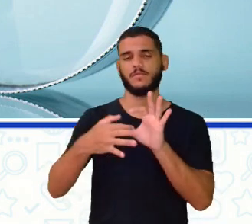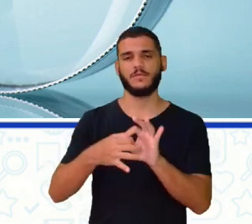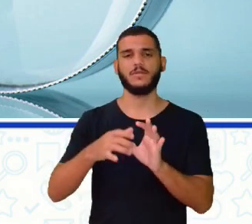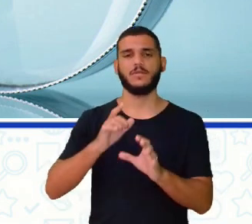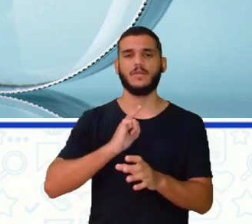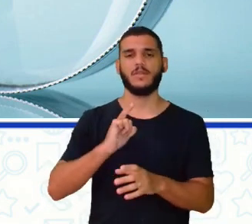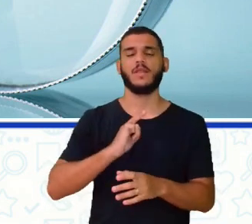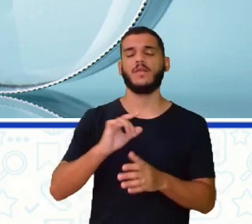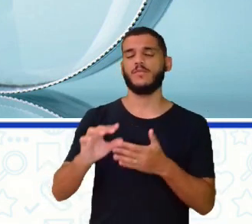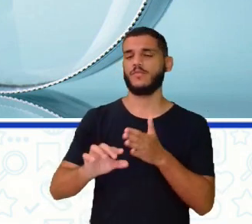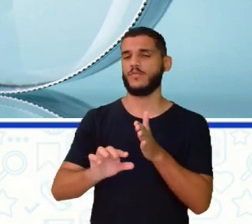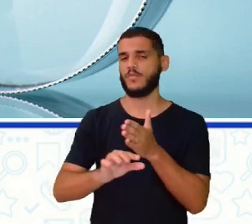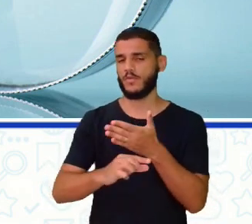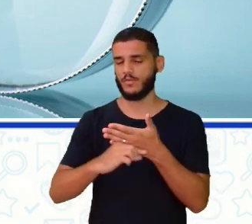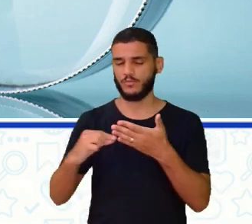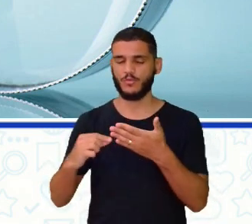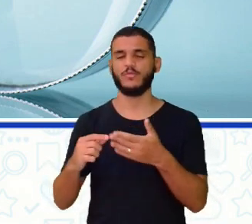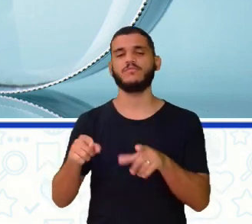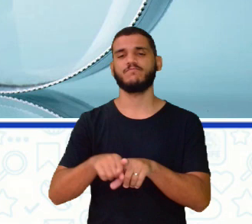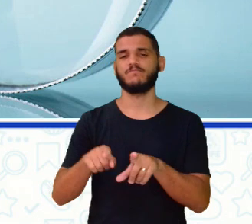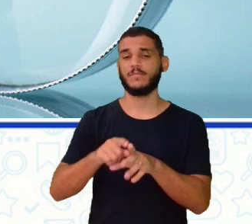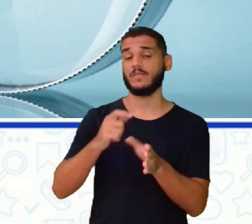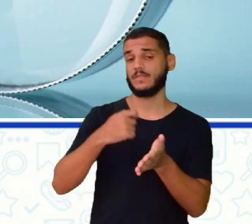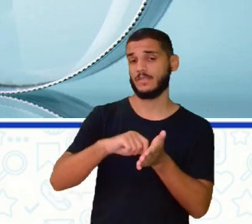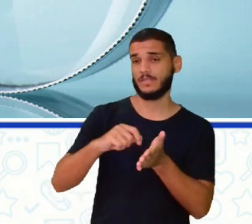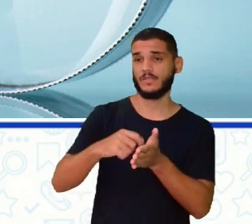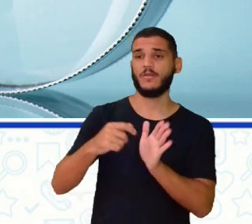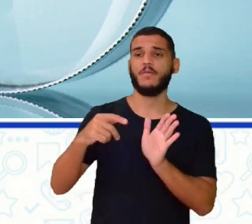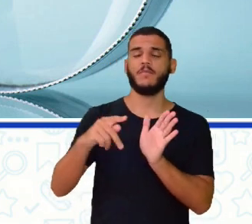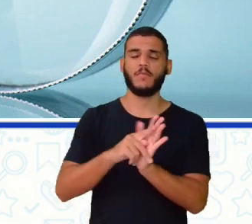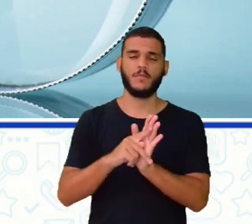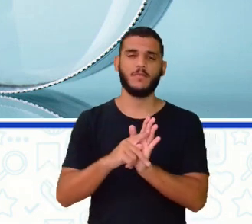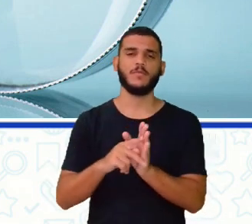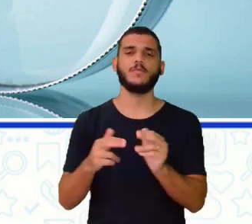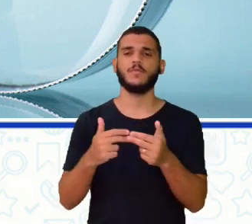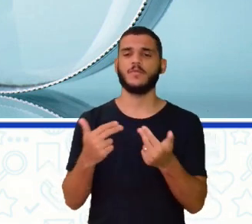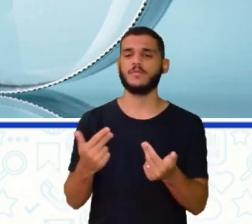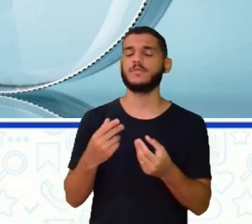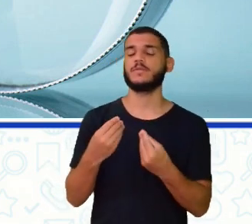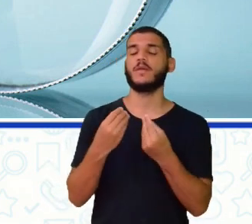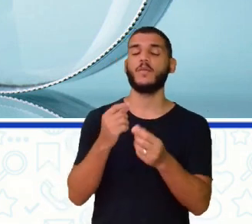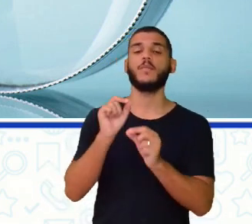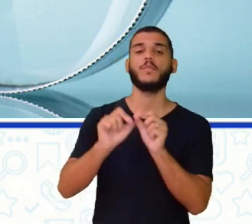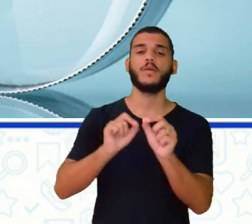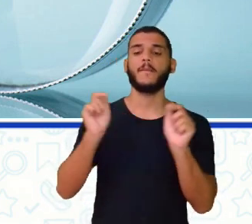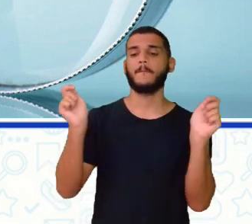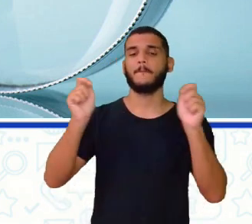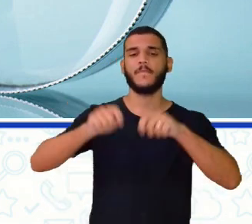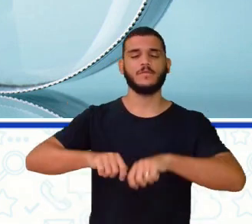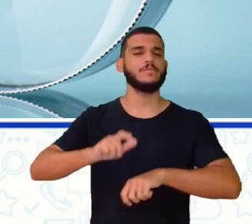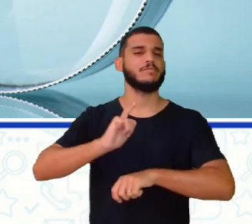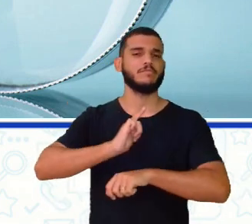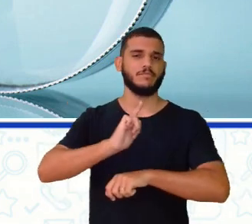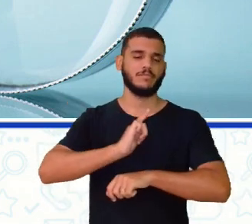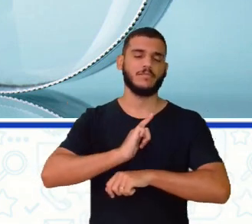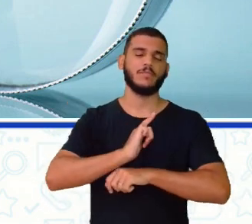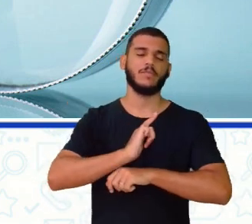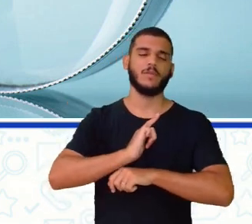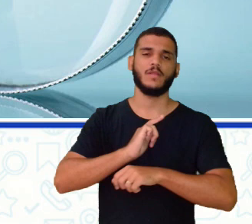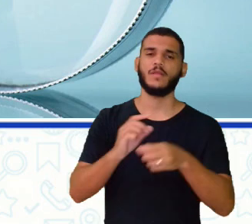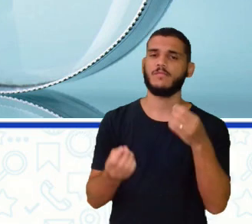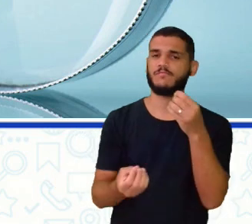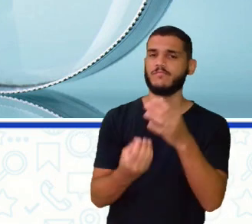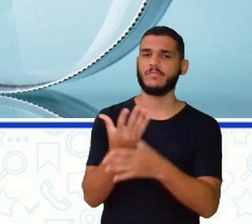do autor, escritor, com algo, não é? Que lhe dá possibilidades de